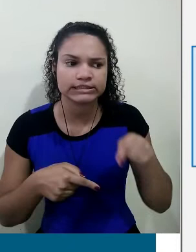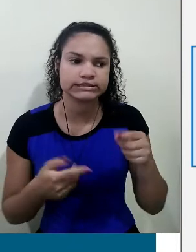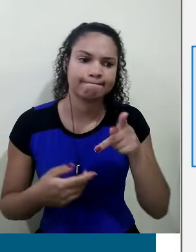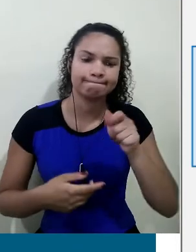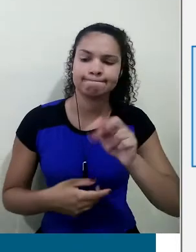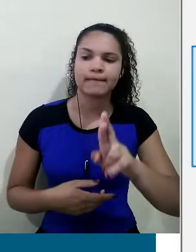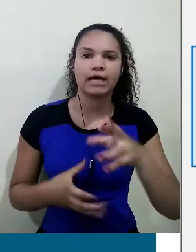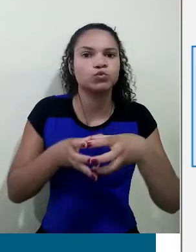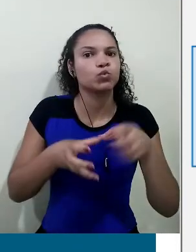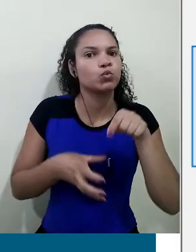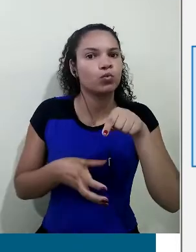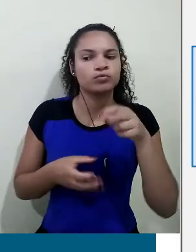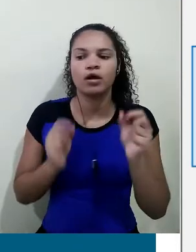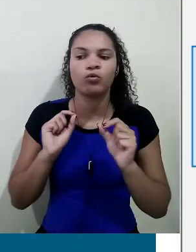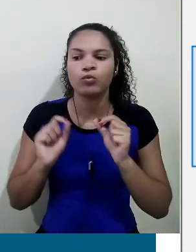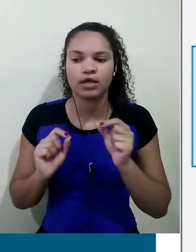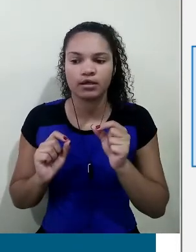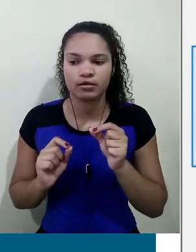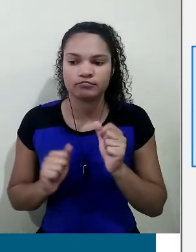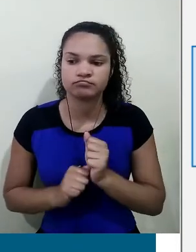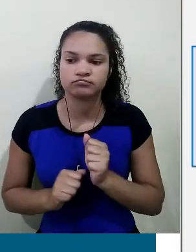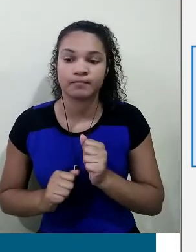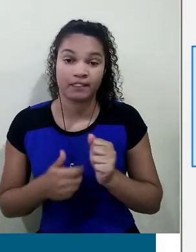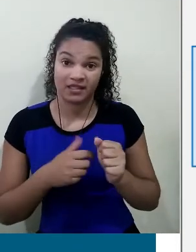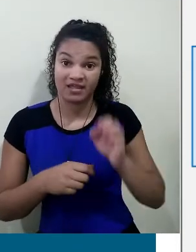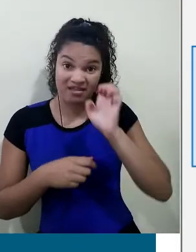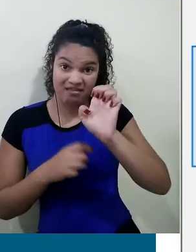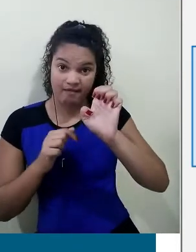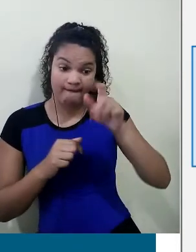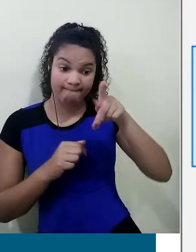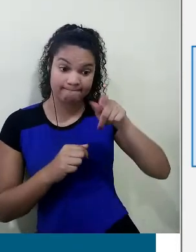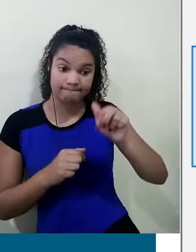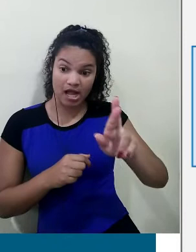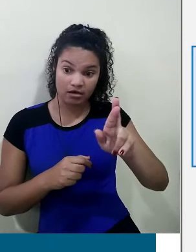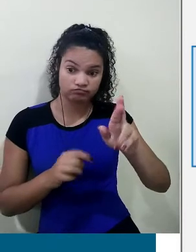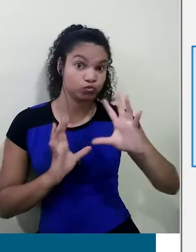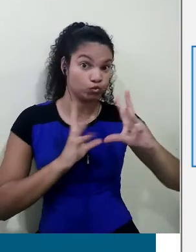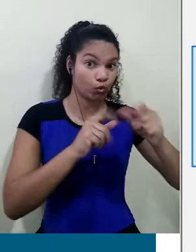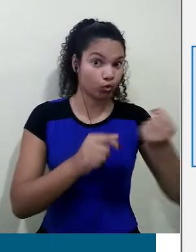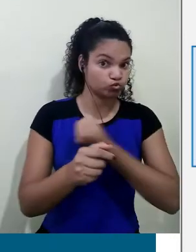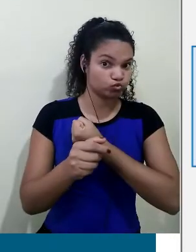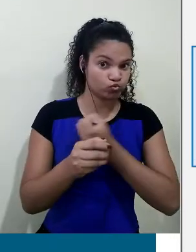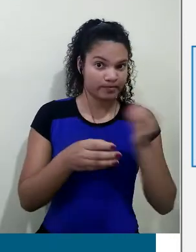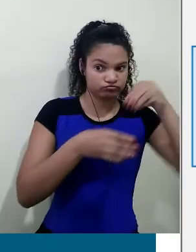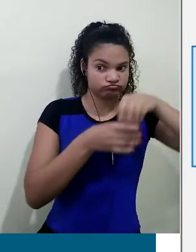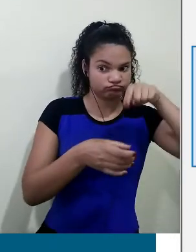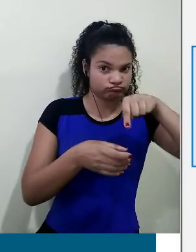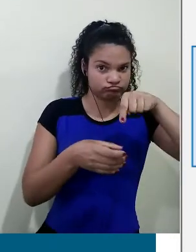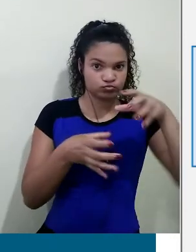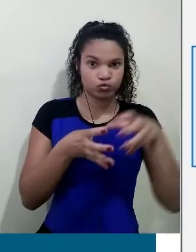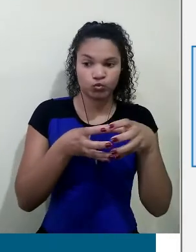probabilidade de um evento tirar o número par ocorrer é a cardinalidade deste evento sobre a cardinalidade do conjunto espaço